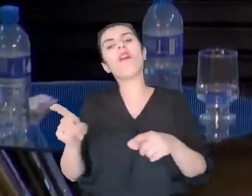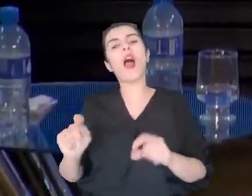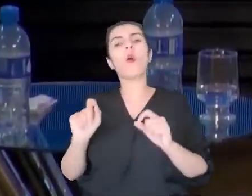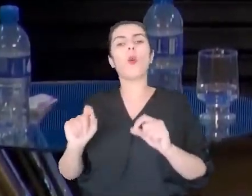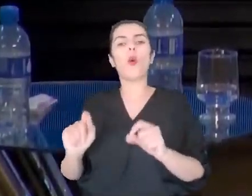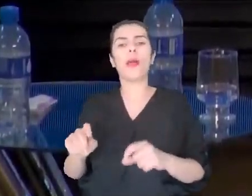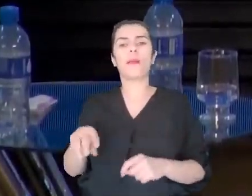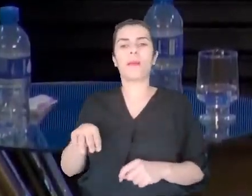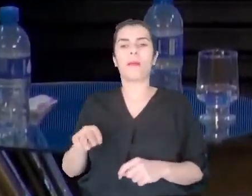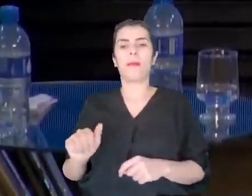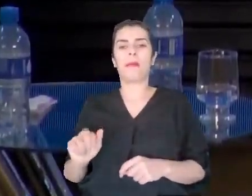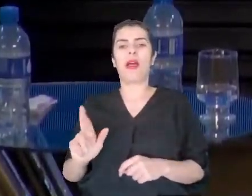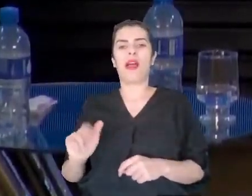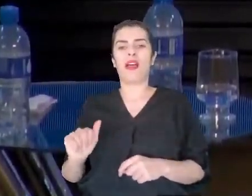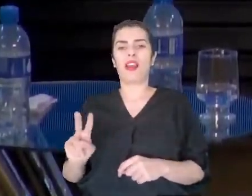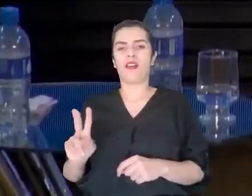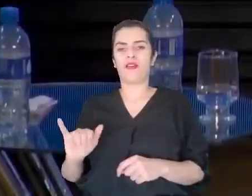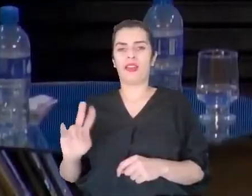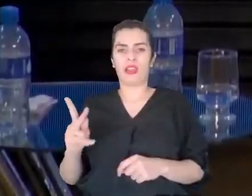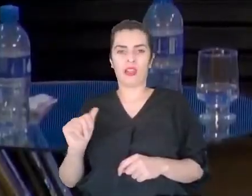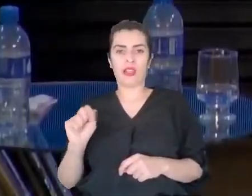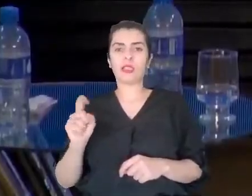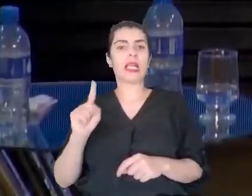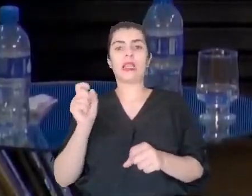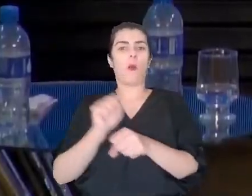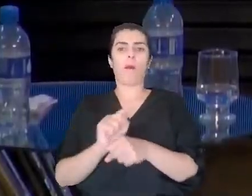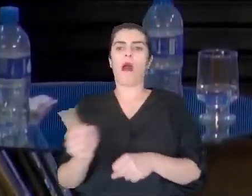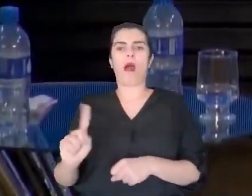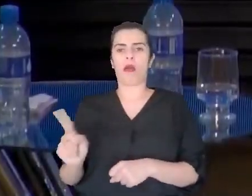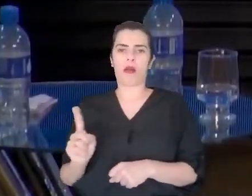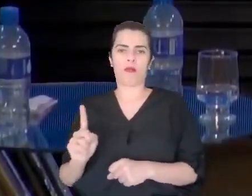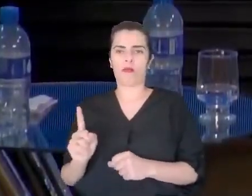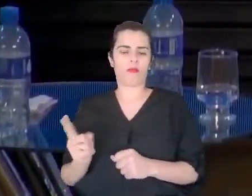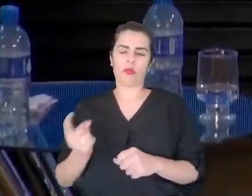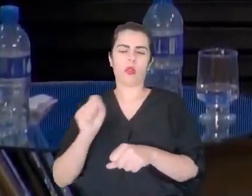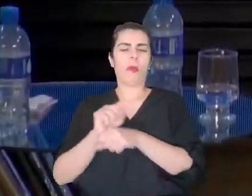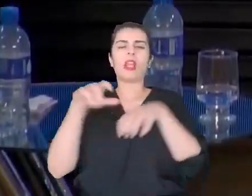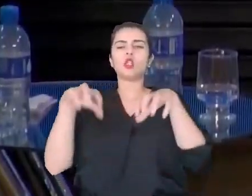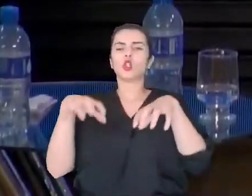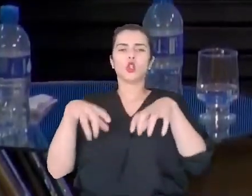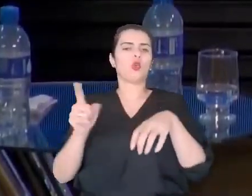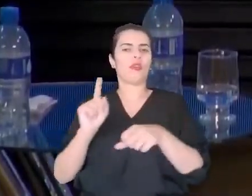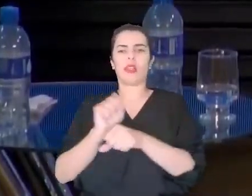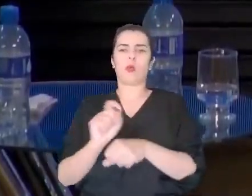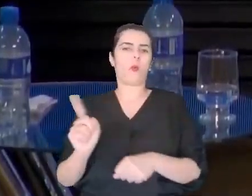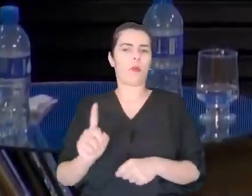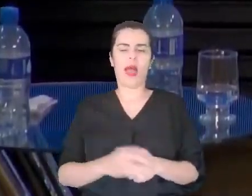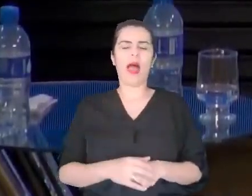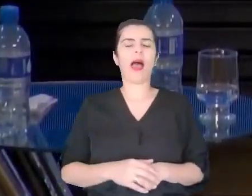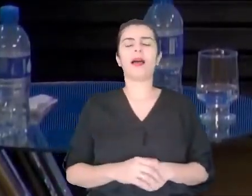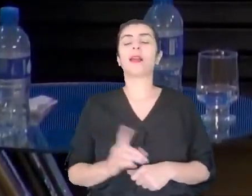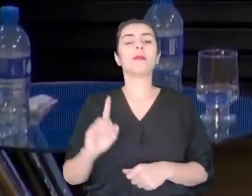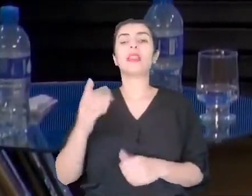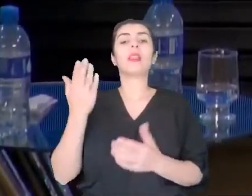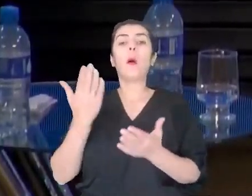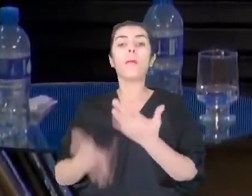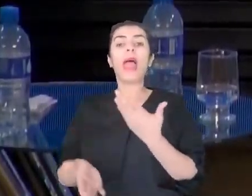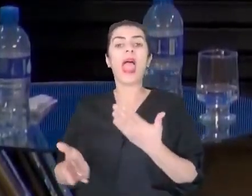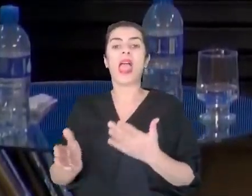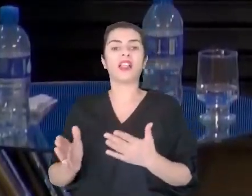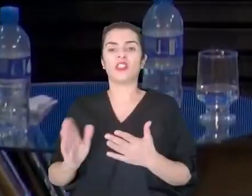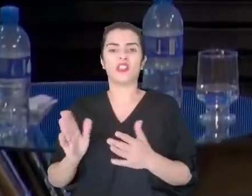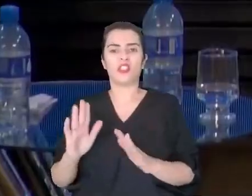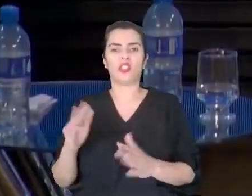a gente não paralisa a operação no período chuvoso, não tem uma perda operacional muito significativa.